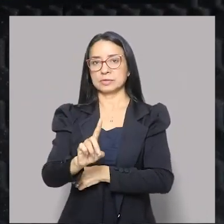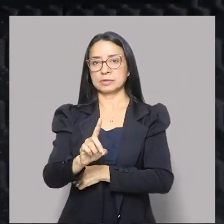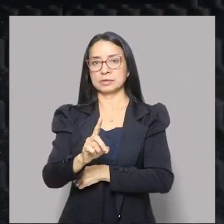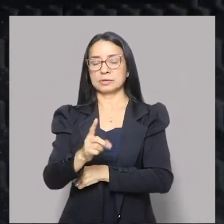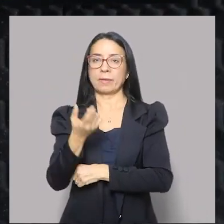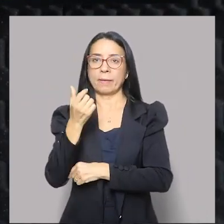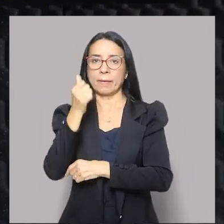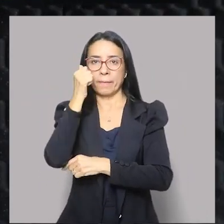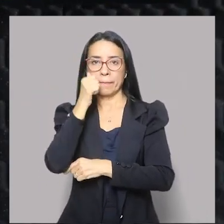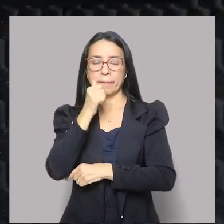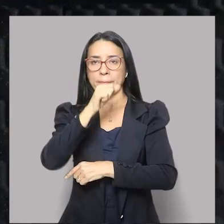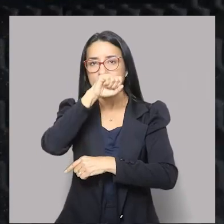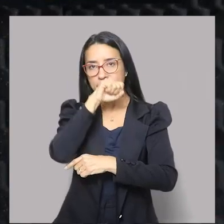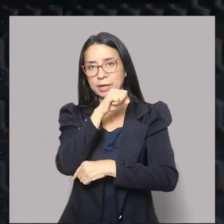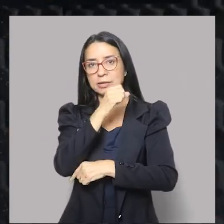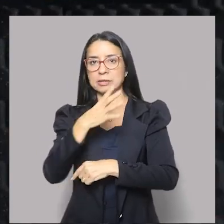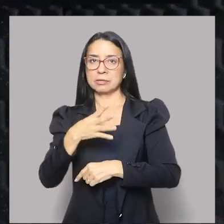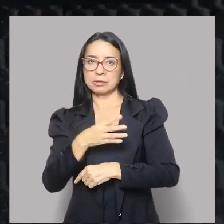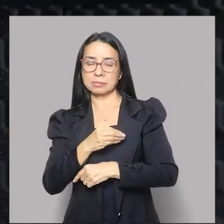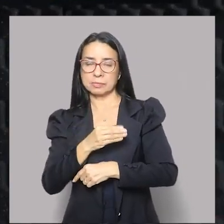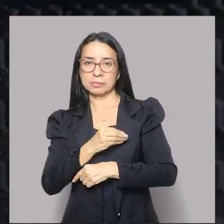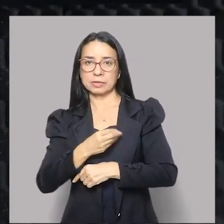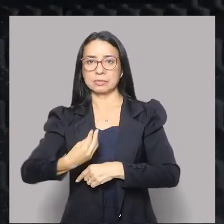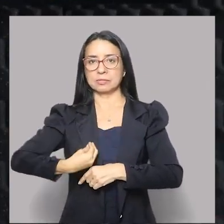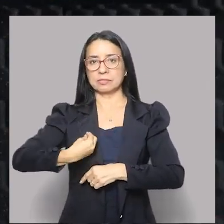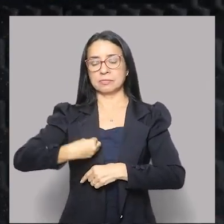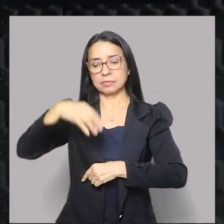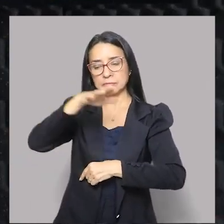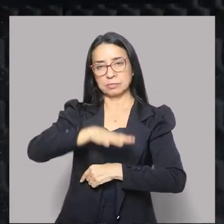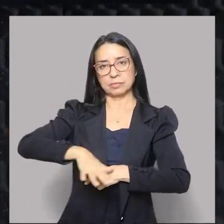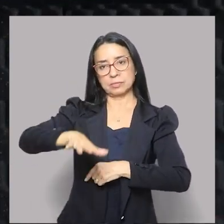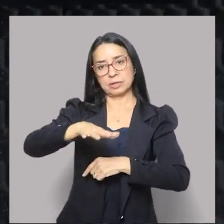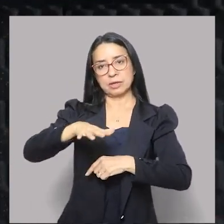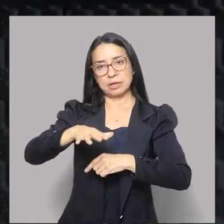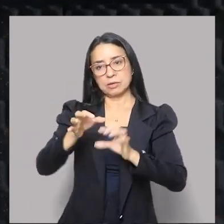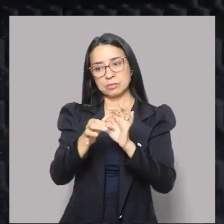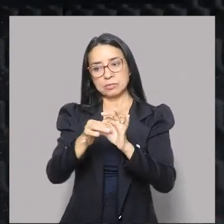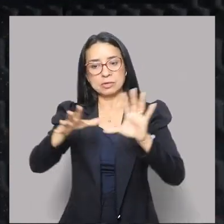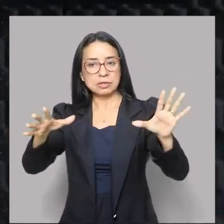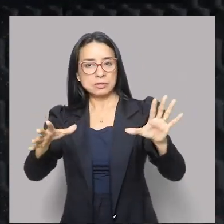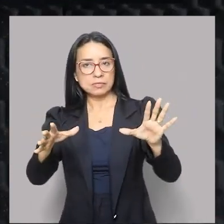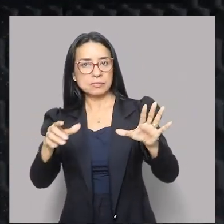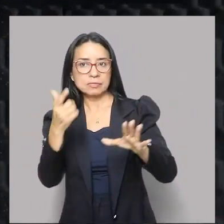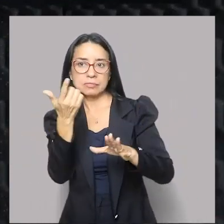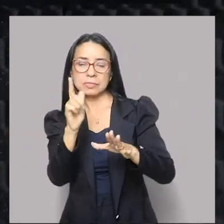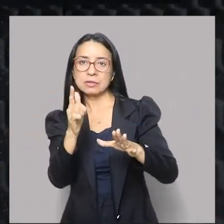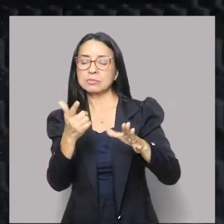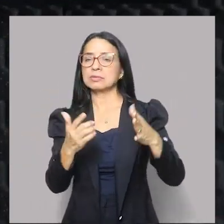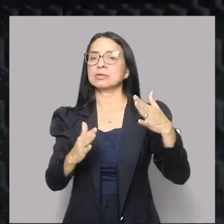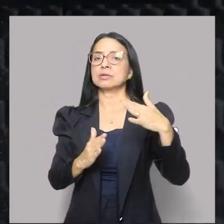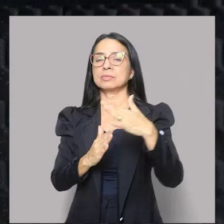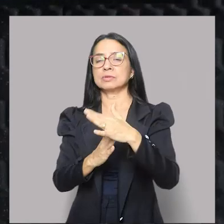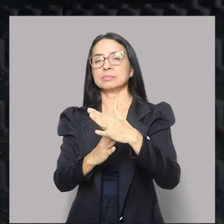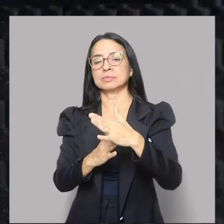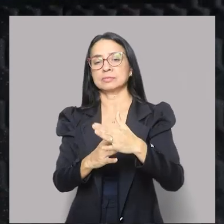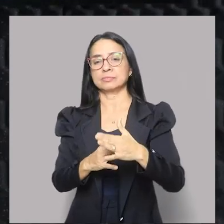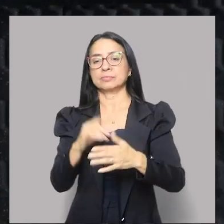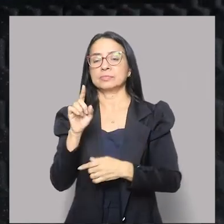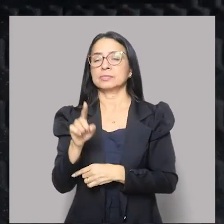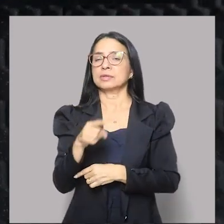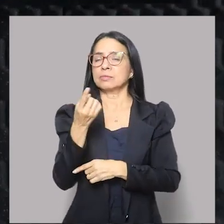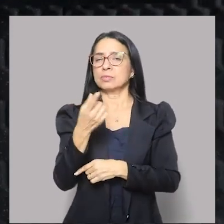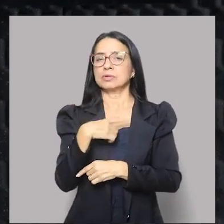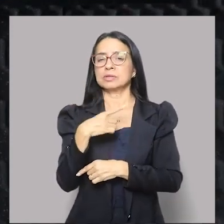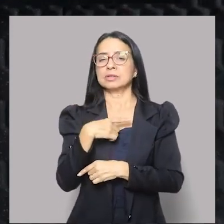que amamentam, estejam ali vivendo em um ambiente fluido e sem nenhum impedimento. Depois que eu tenho essa noção do que é arquitetura